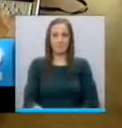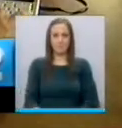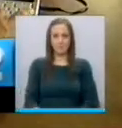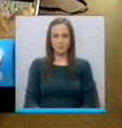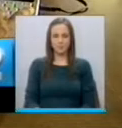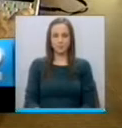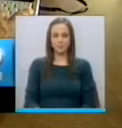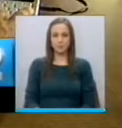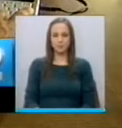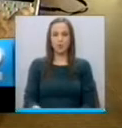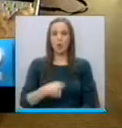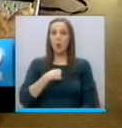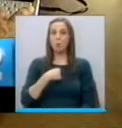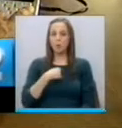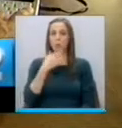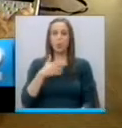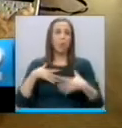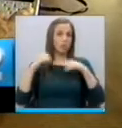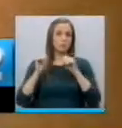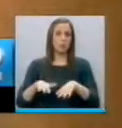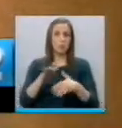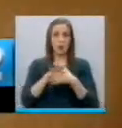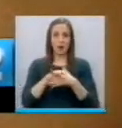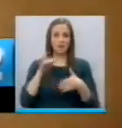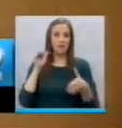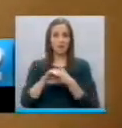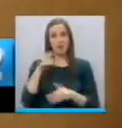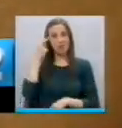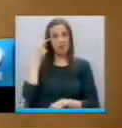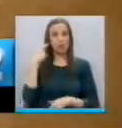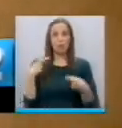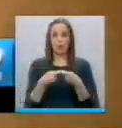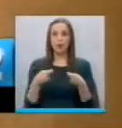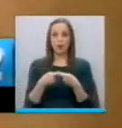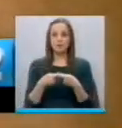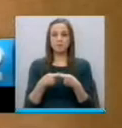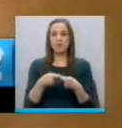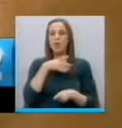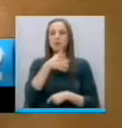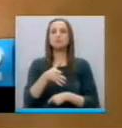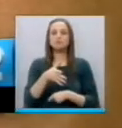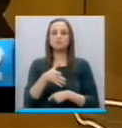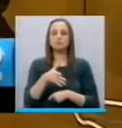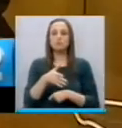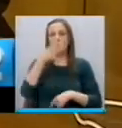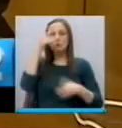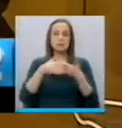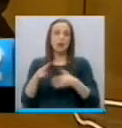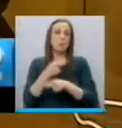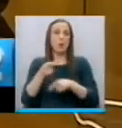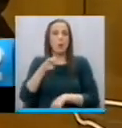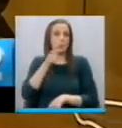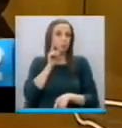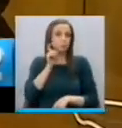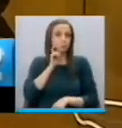Foi o próprio que pediu a demissão e, numa carta enviada esta quinta-feira aos colegas, diz que sai para proteger o fisco. José Maria